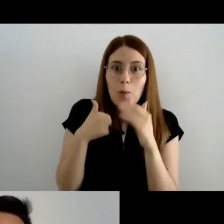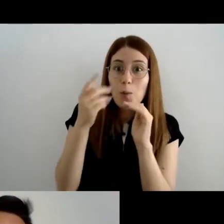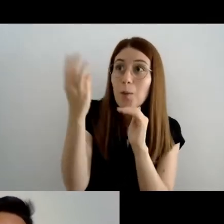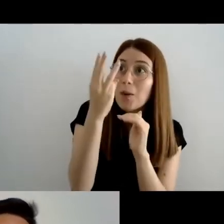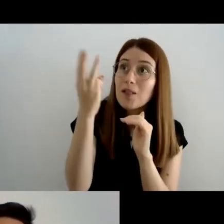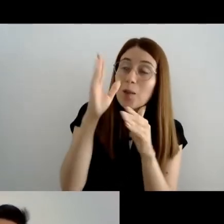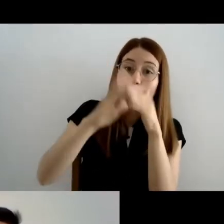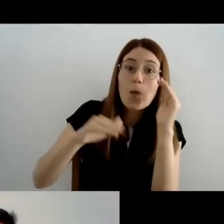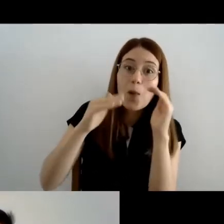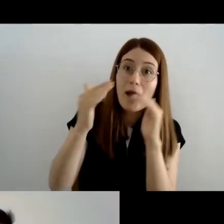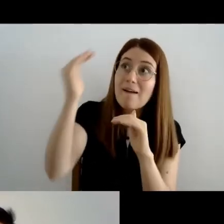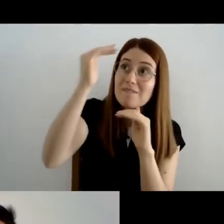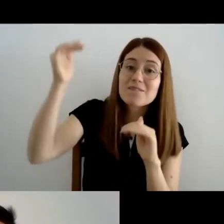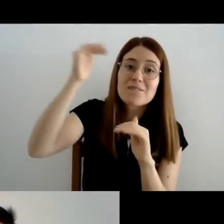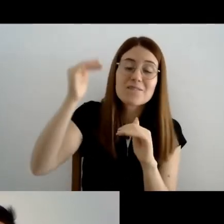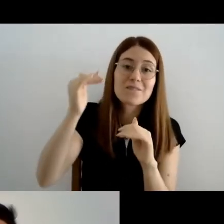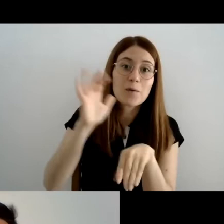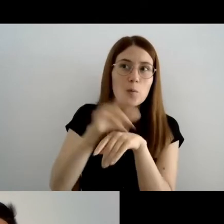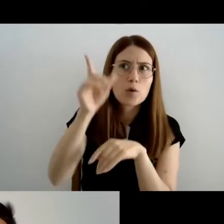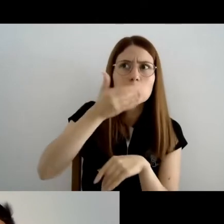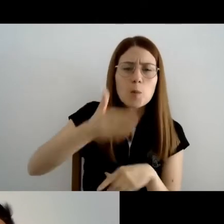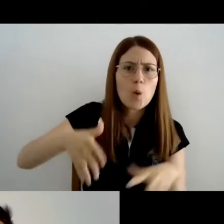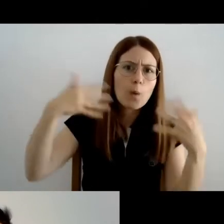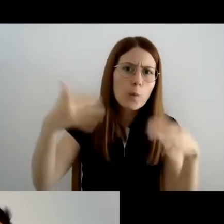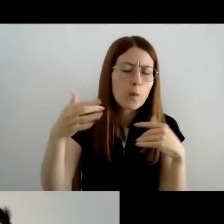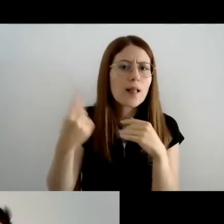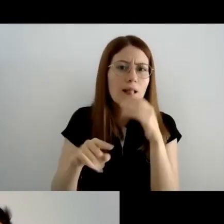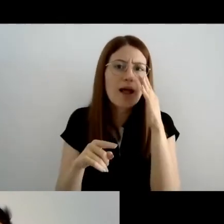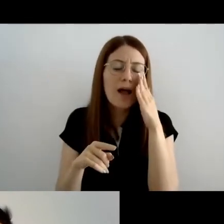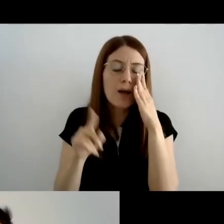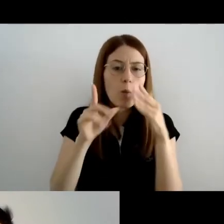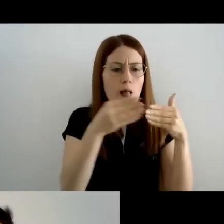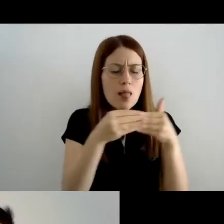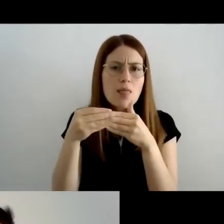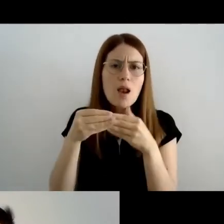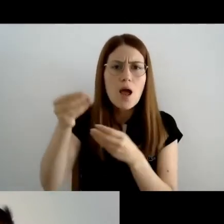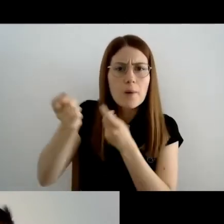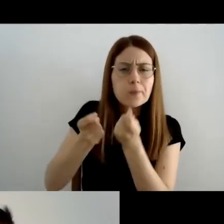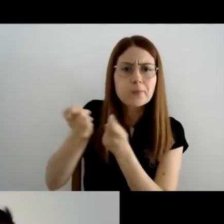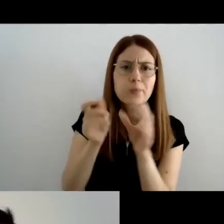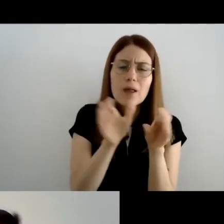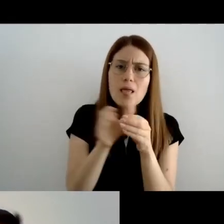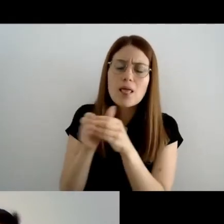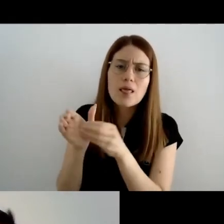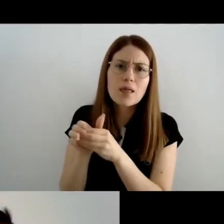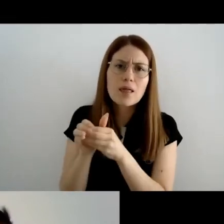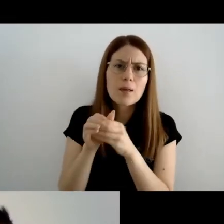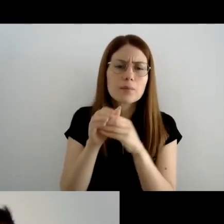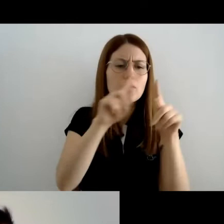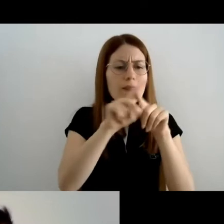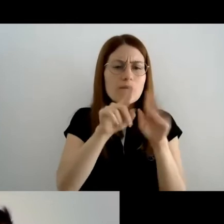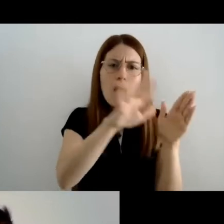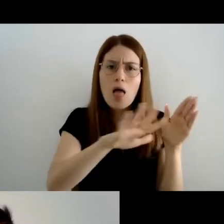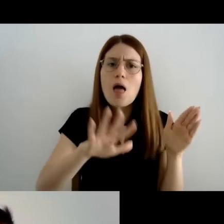três colegas de painel, principalmente devido à experiência que eles têm a nível daquilo que é a liderança e a gestão de equipas e de diferentes grupos em diferentes